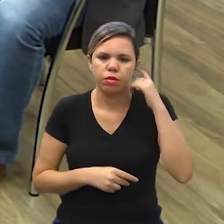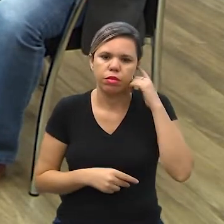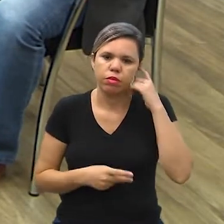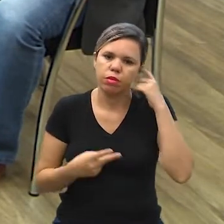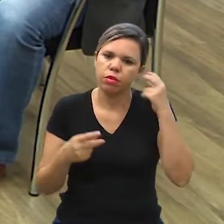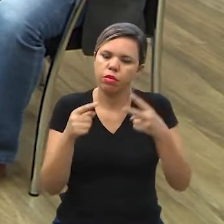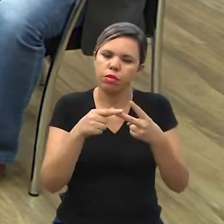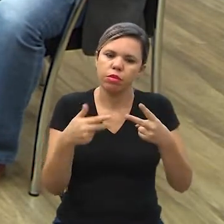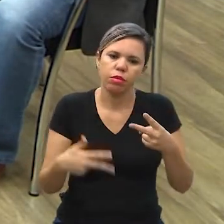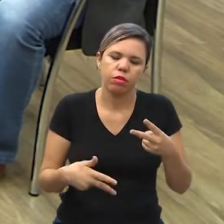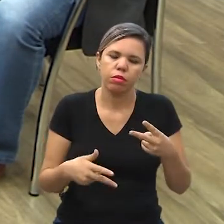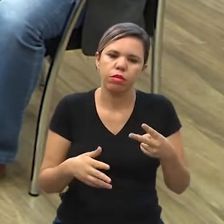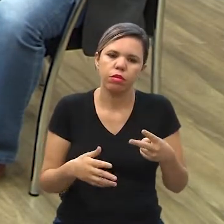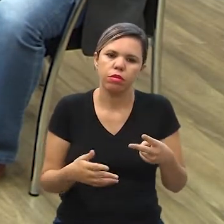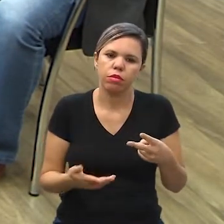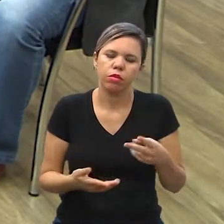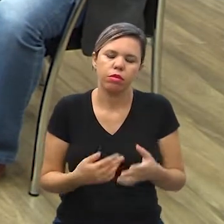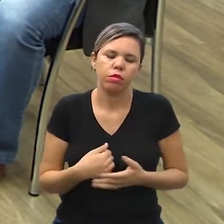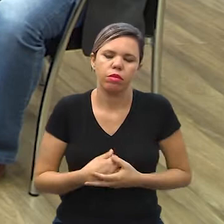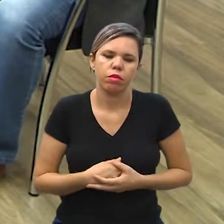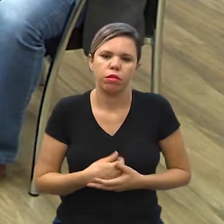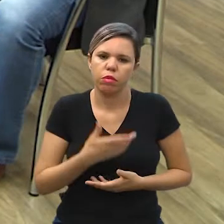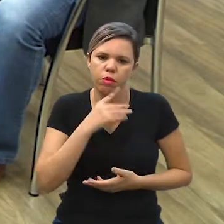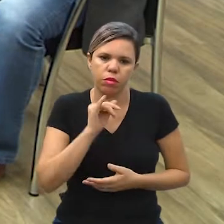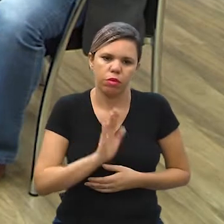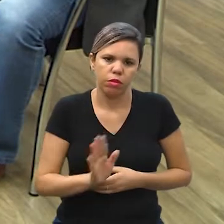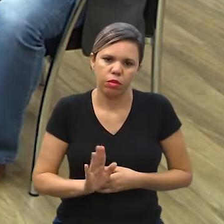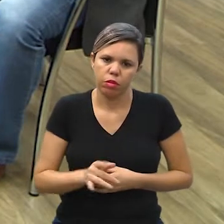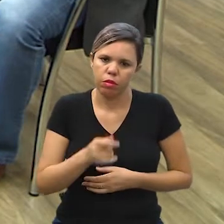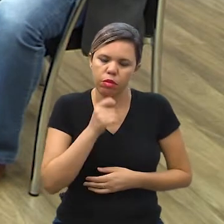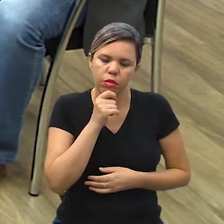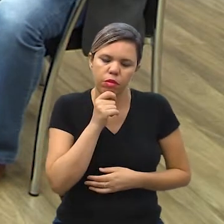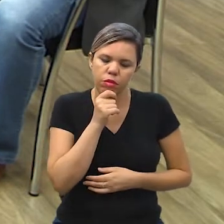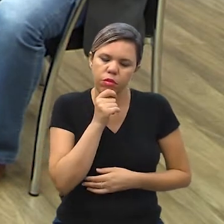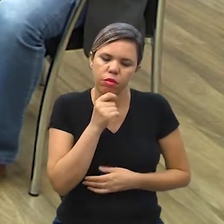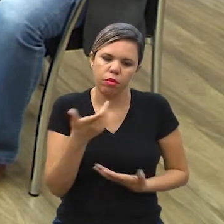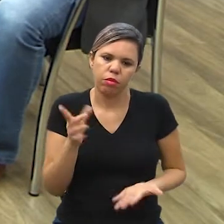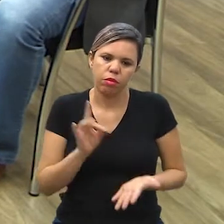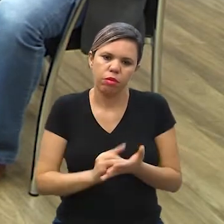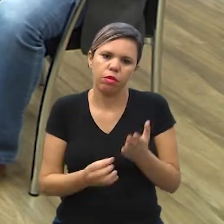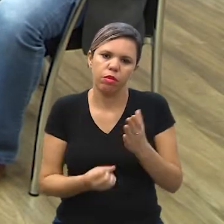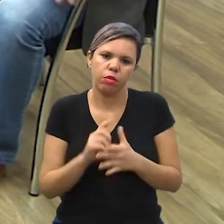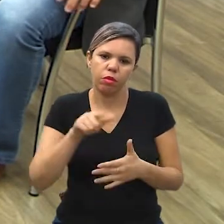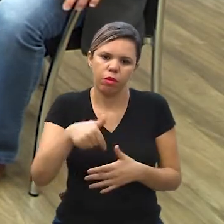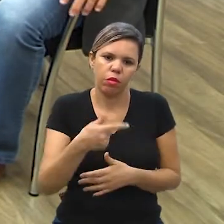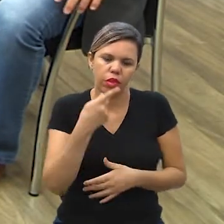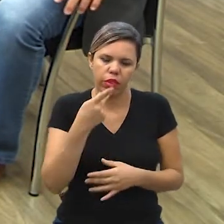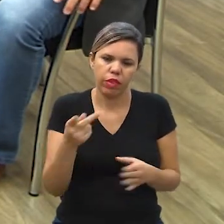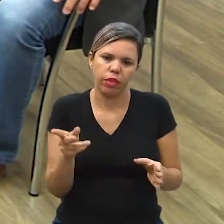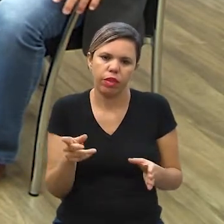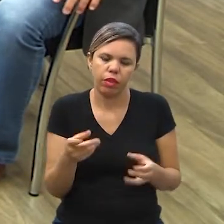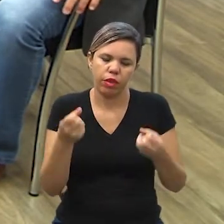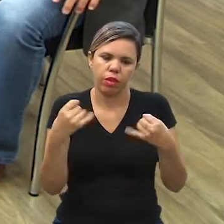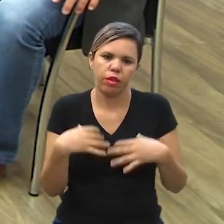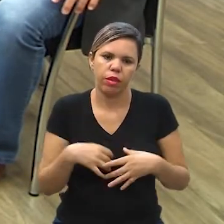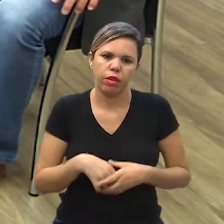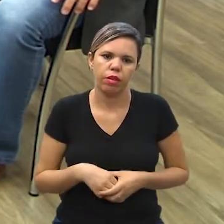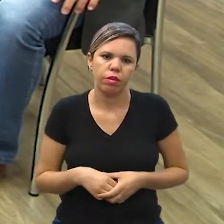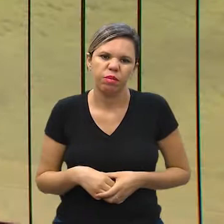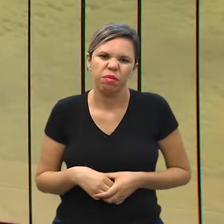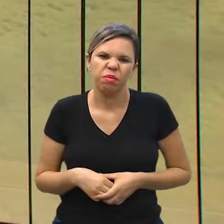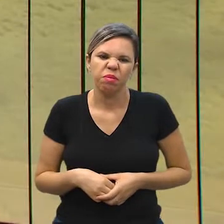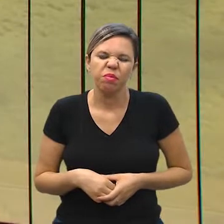duas questões eu já não contava mais com meu pai né que foi o fato é que depois a gente pode inclusive